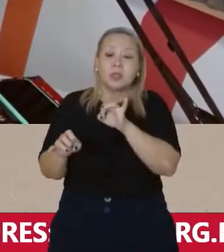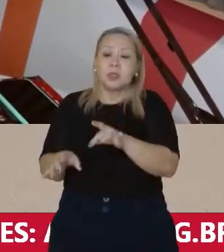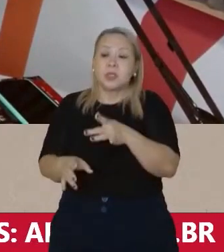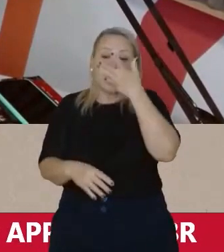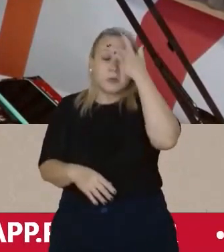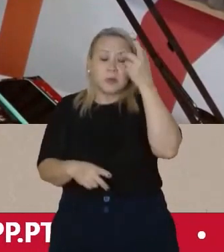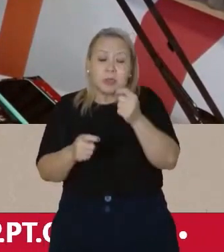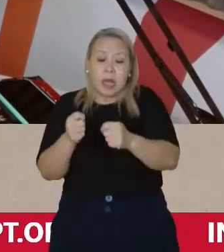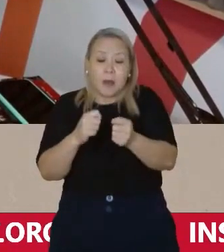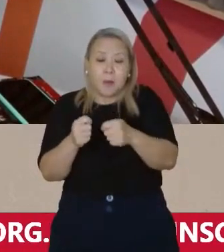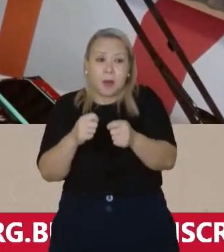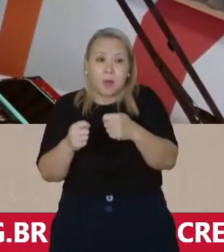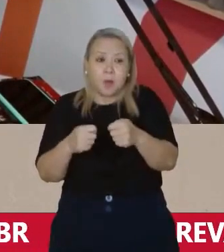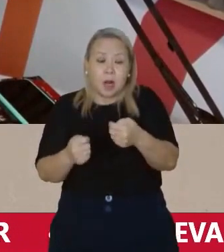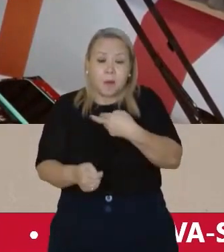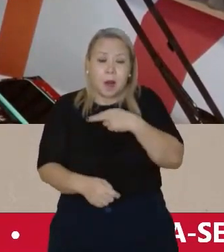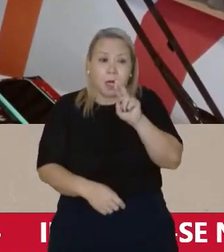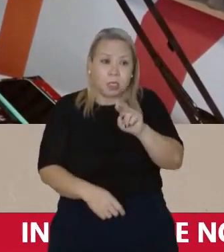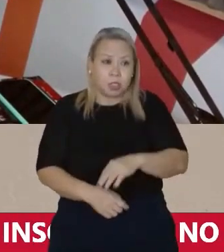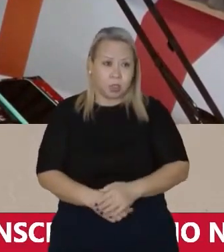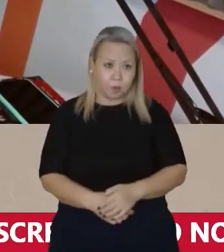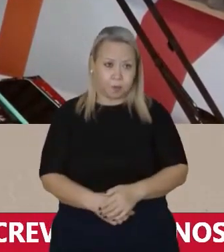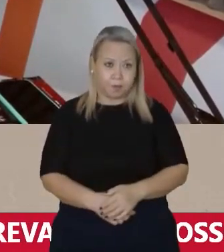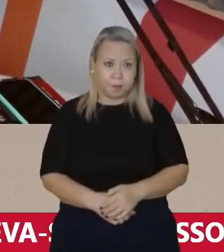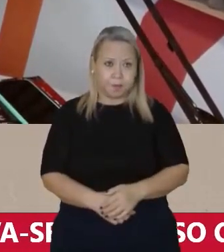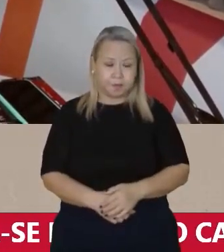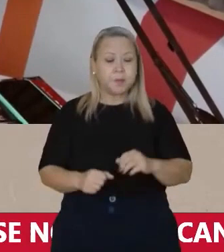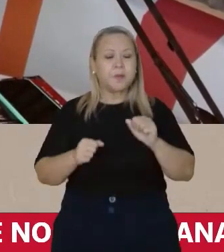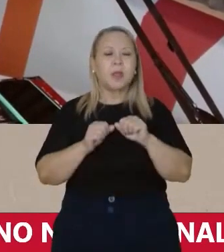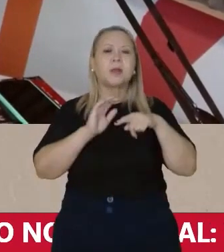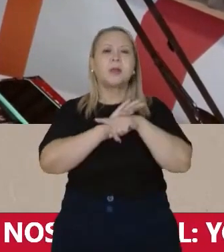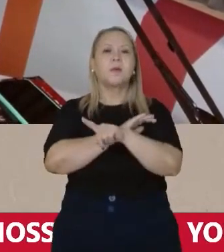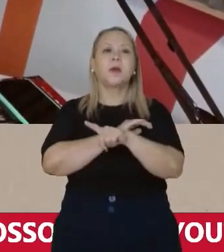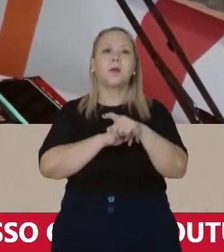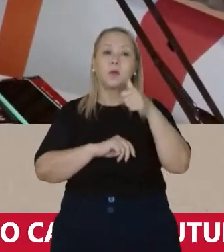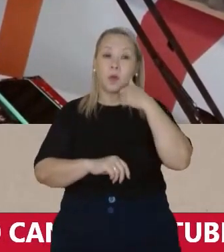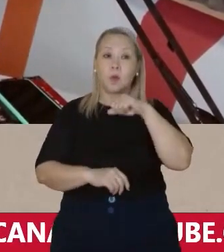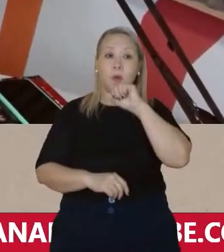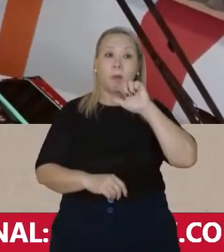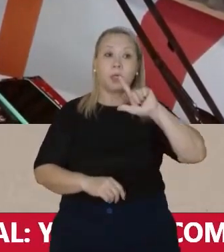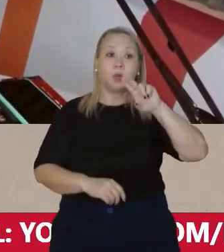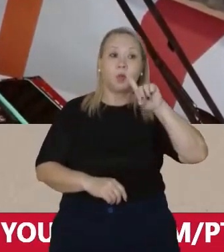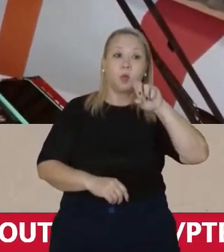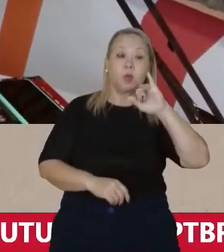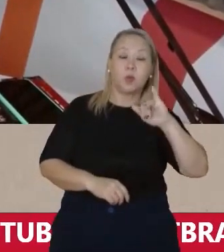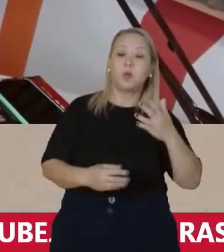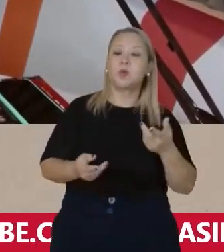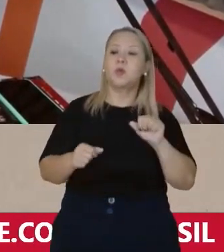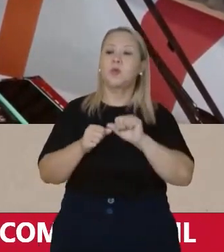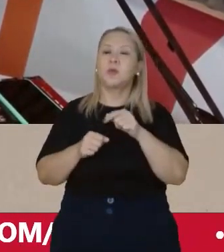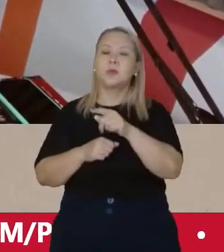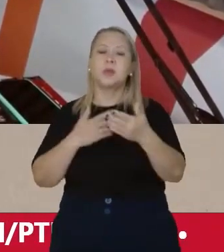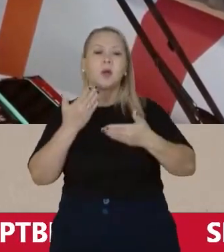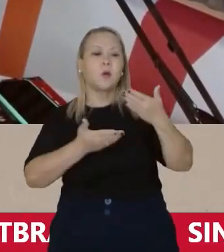sendo manipuladas pela religião. Eu fiz essa pergunta para a mãe Torodi, vou fazer para o senhor também. O que o senhor vê em comum